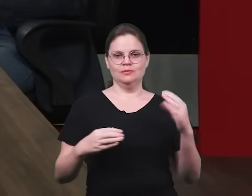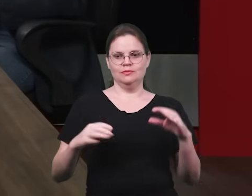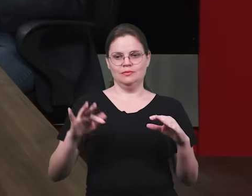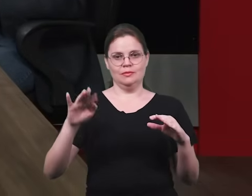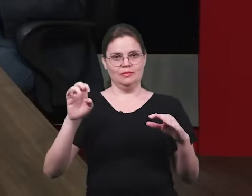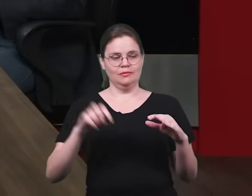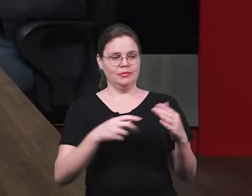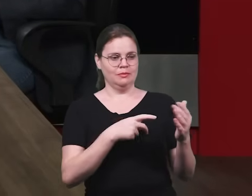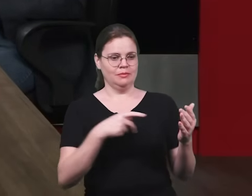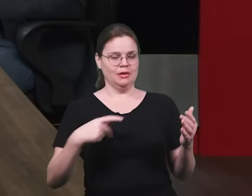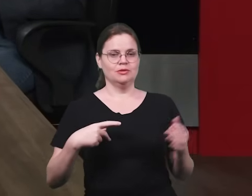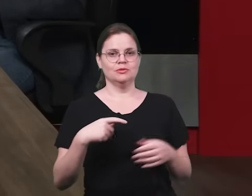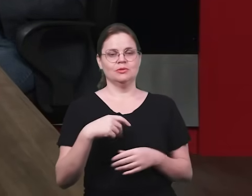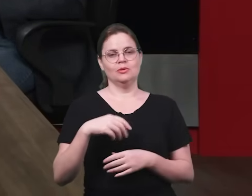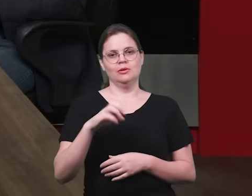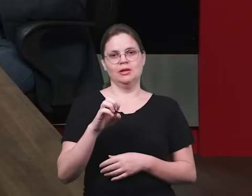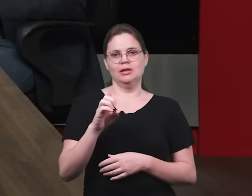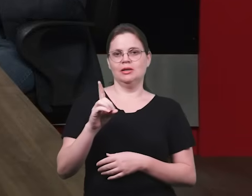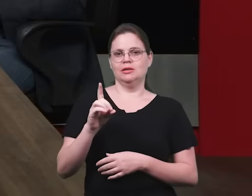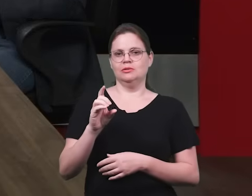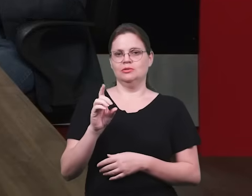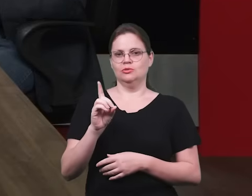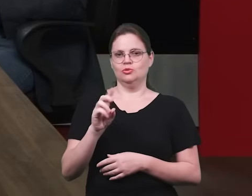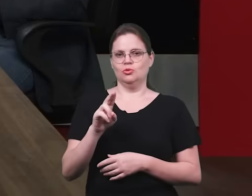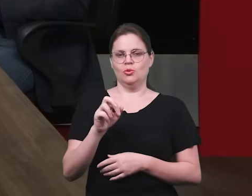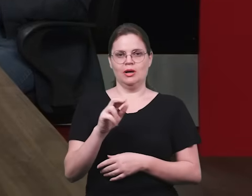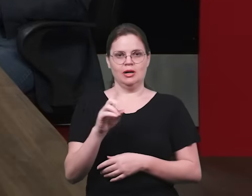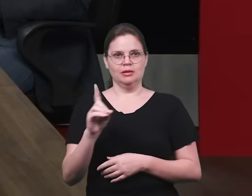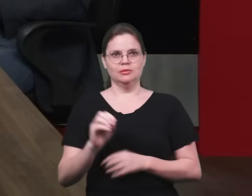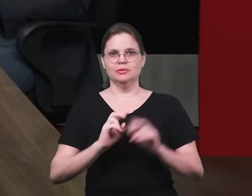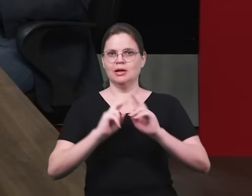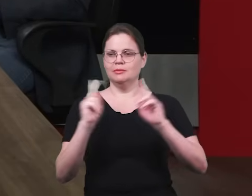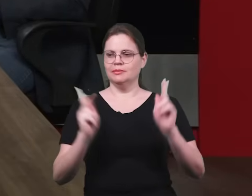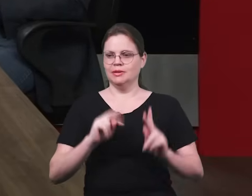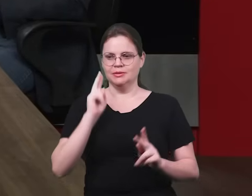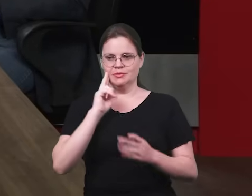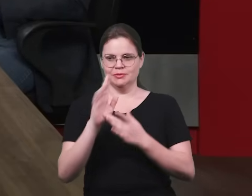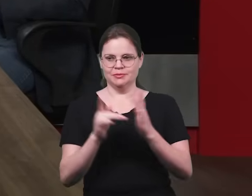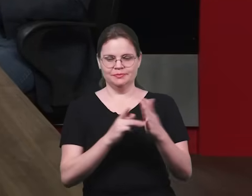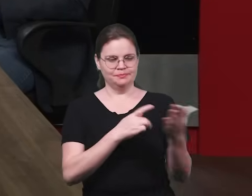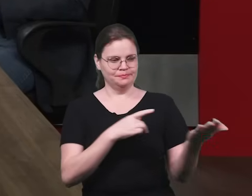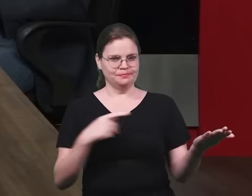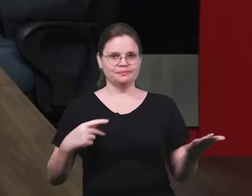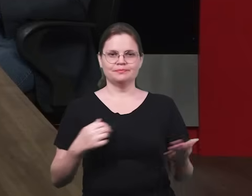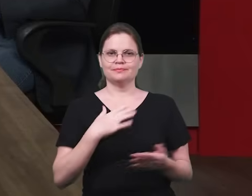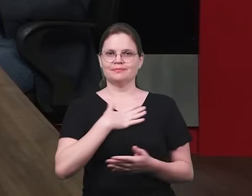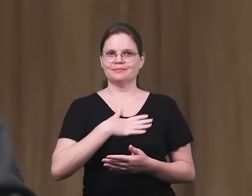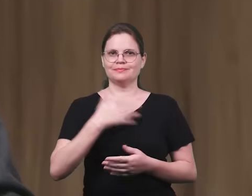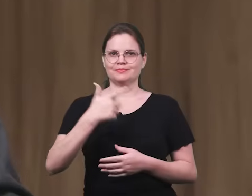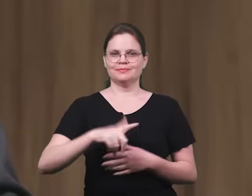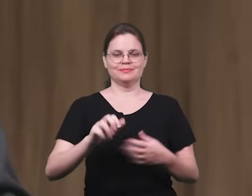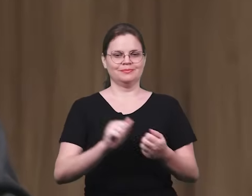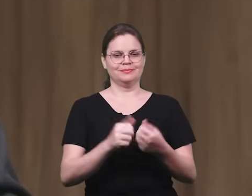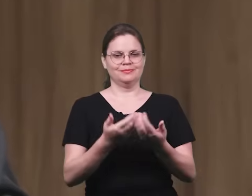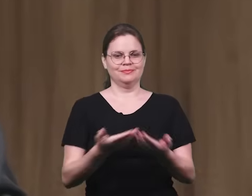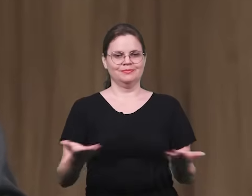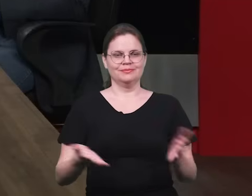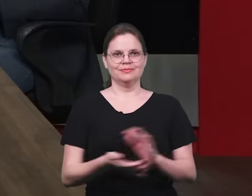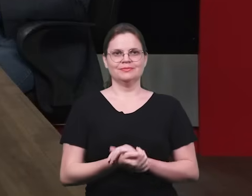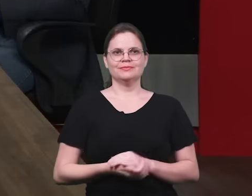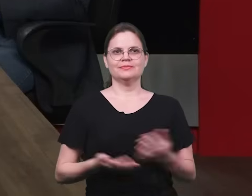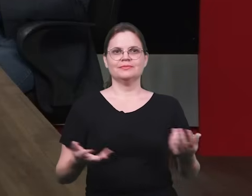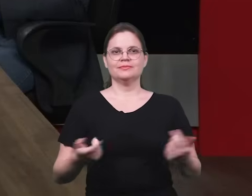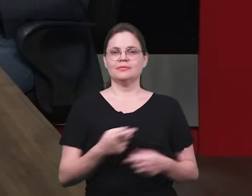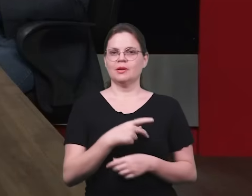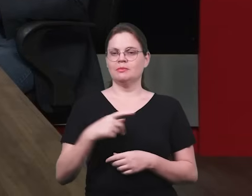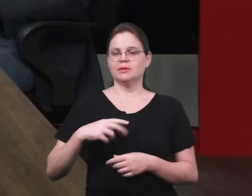Eduardo Rossetti, a paz do Senhor. A paz do Senhor, Willer, a paz do Senhor, Pastor Tiago. Um prazer novamente estar aqui com vocês.